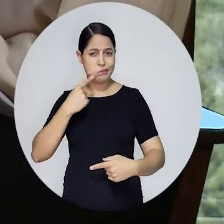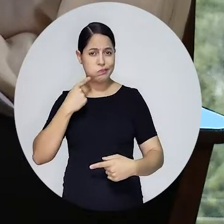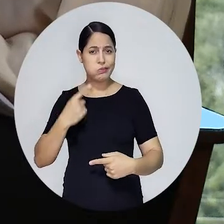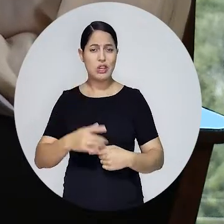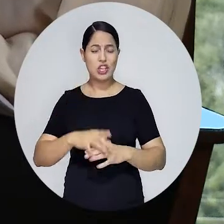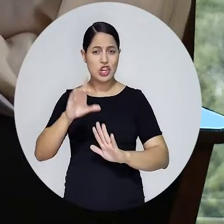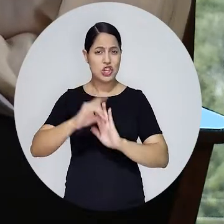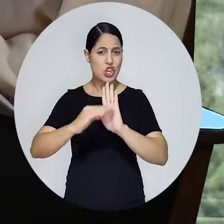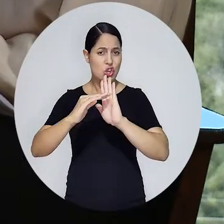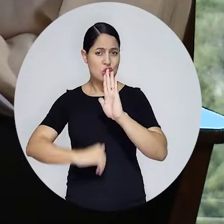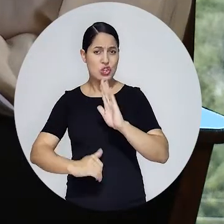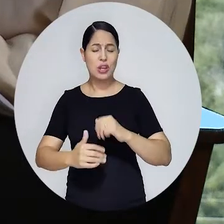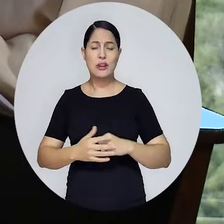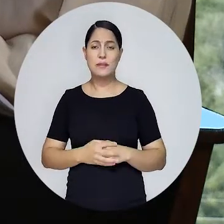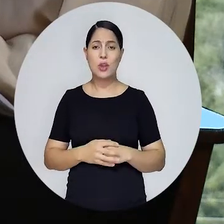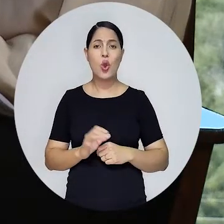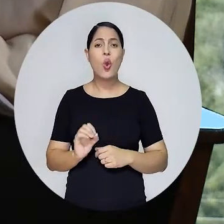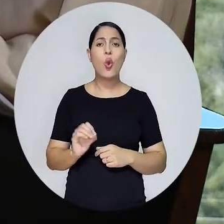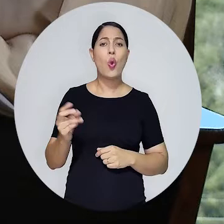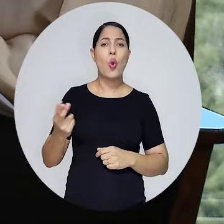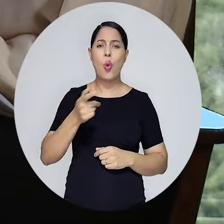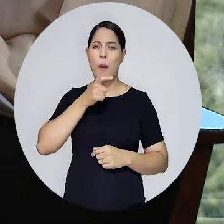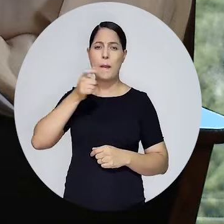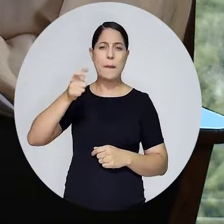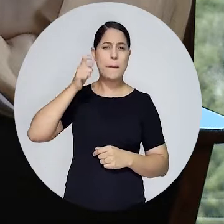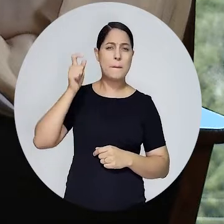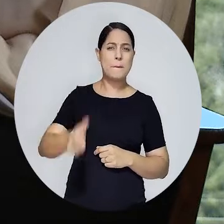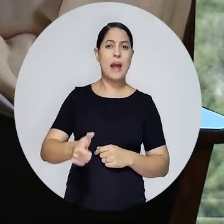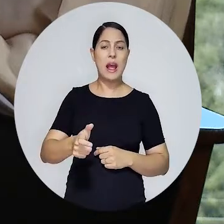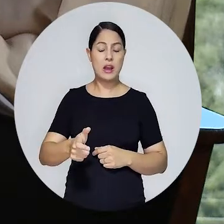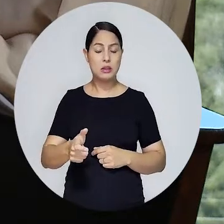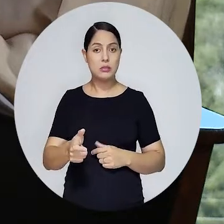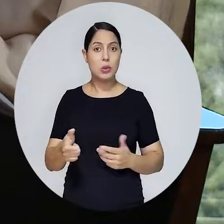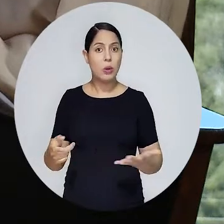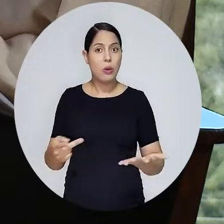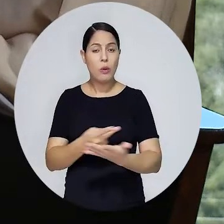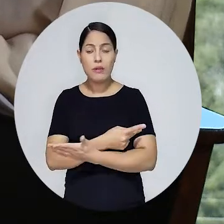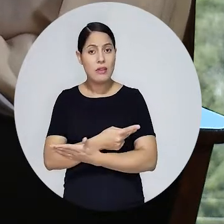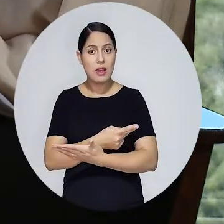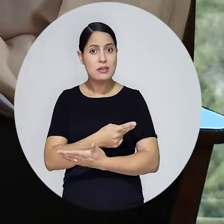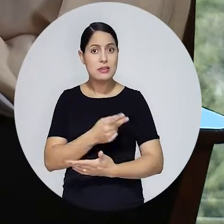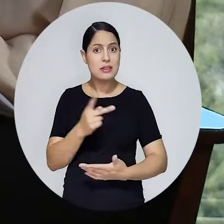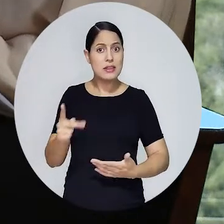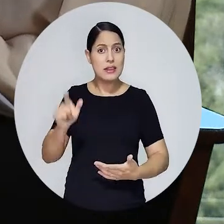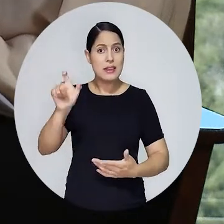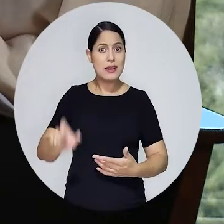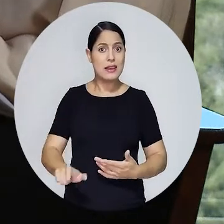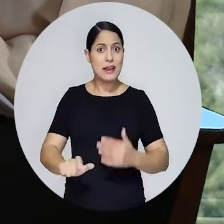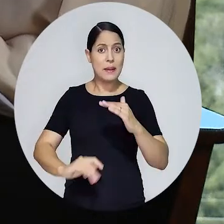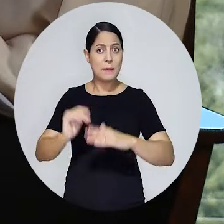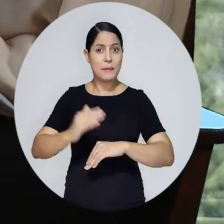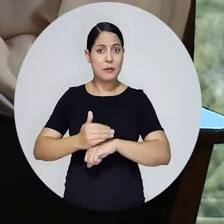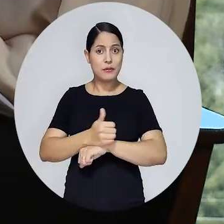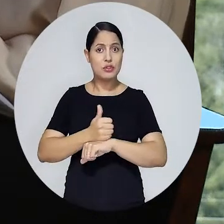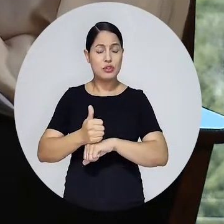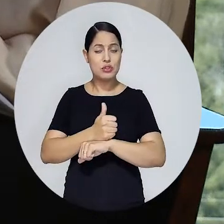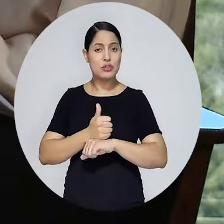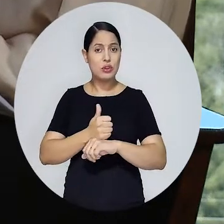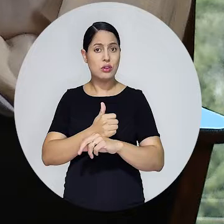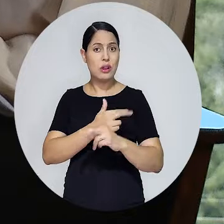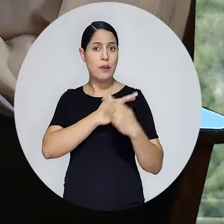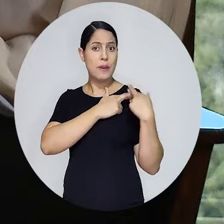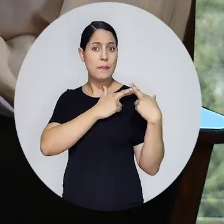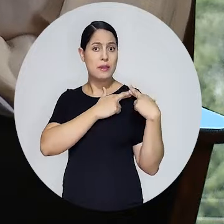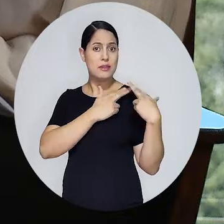violentas, outras questões meramente verbais, mas são impeditivos de desrespeito ao profissional